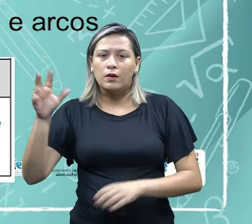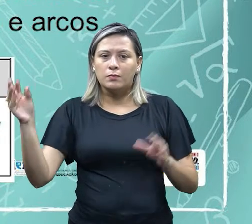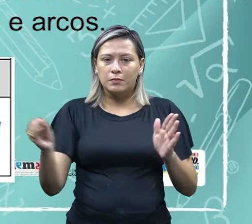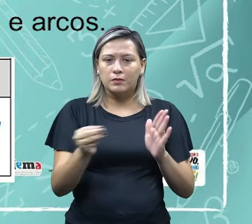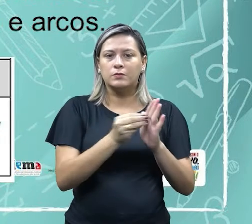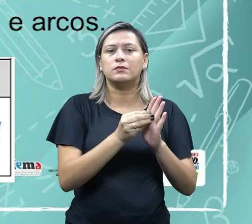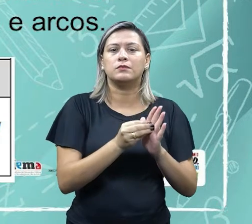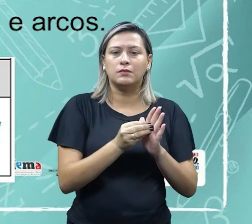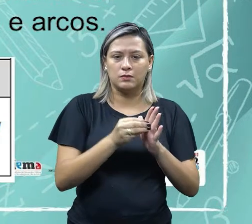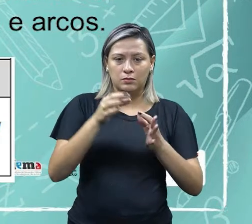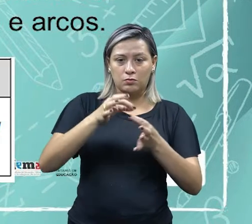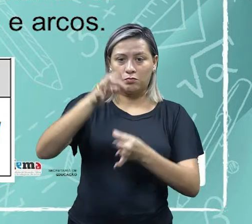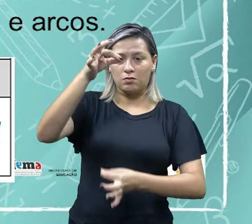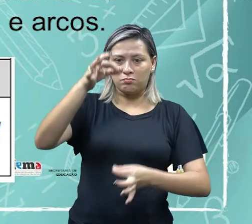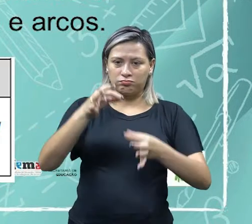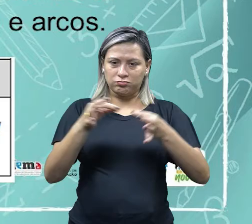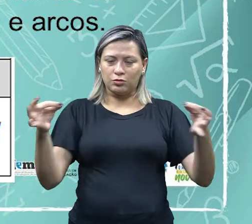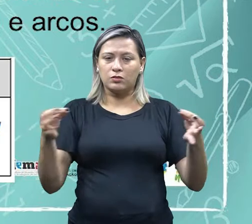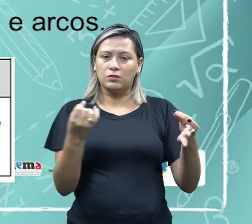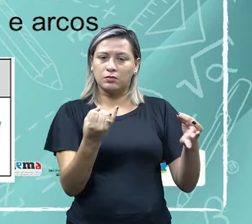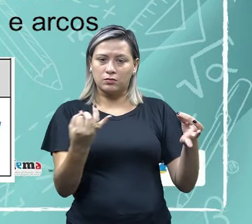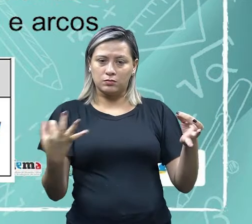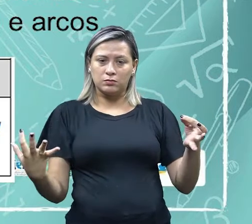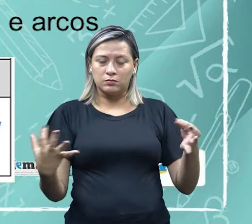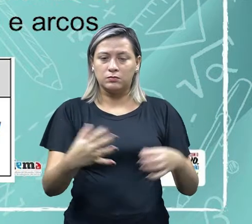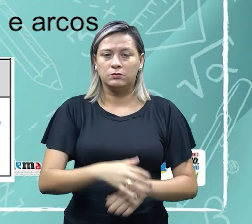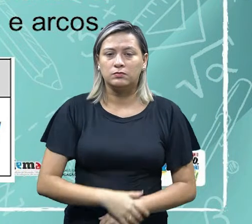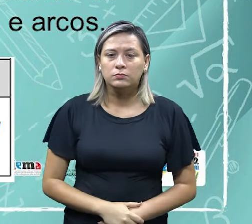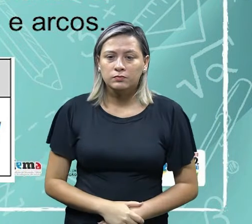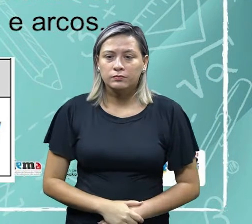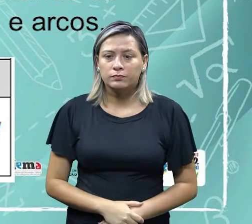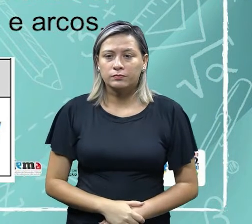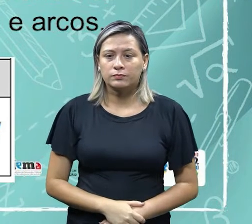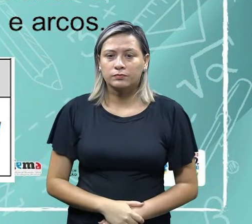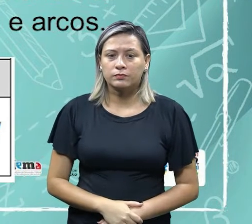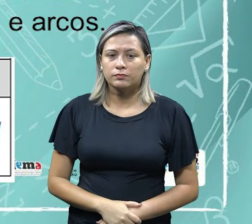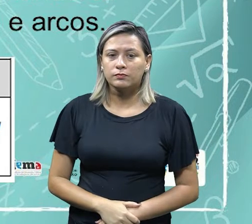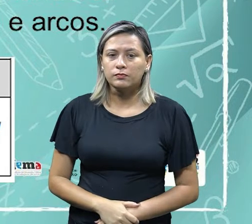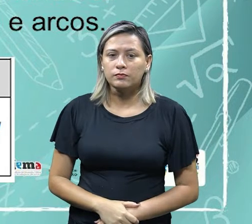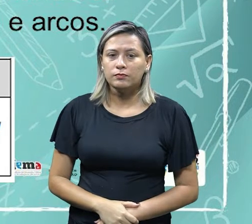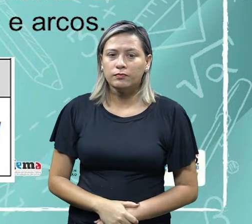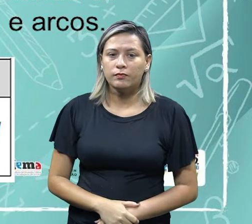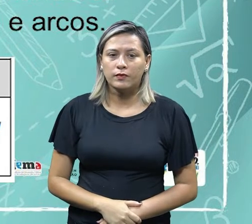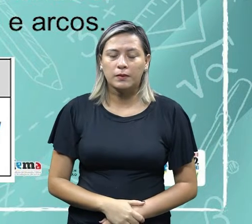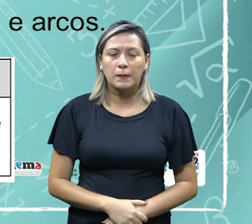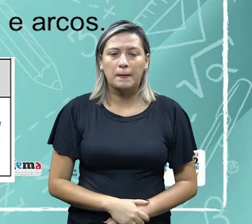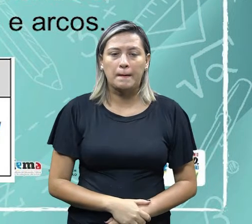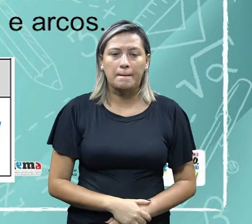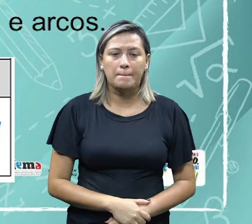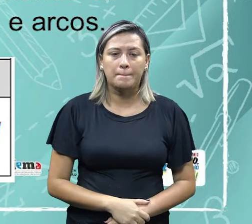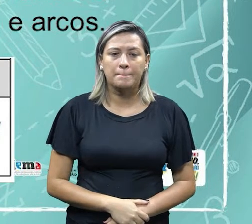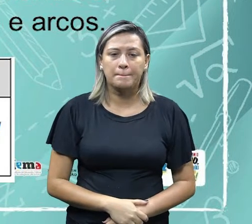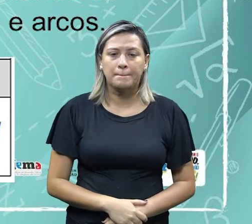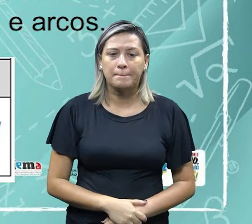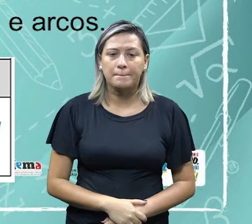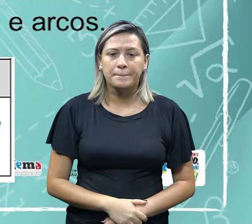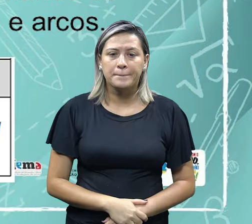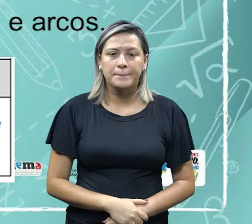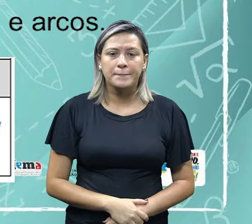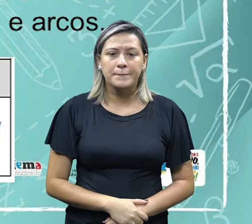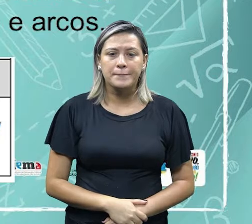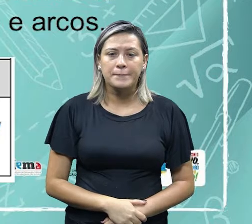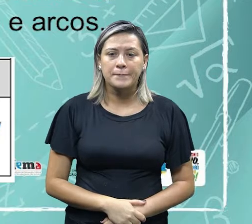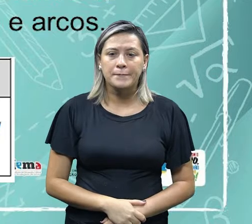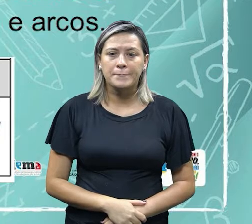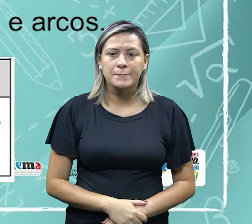que o Space Start Point significa, o primeiro ponto, o ponto inicial. Após inserirmos o primeiro